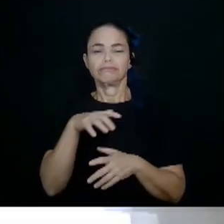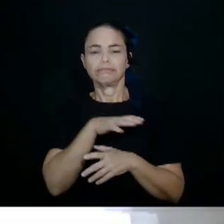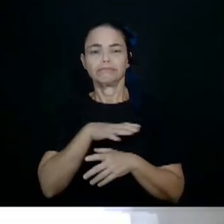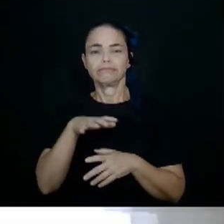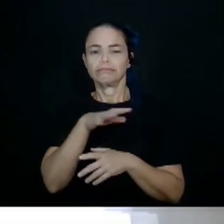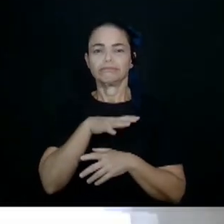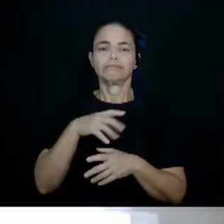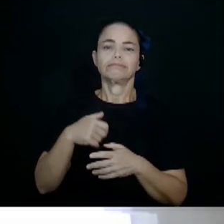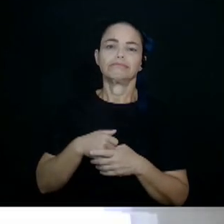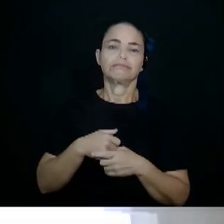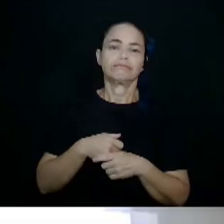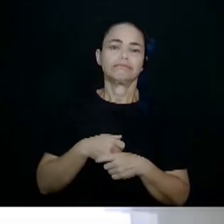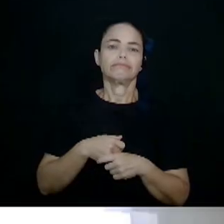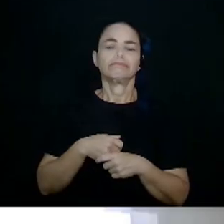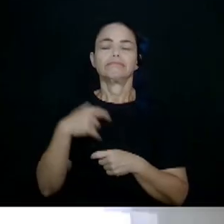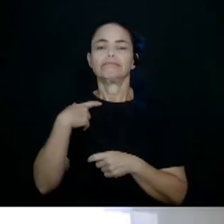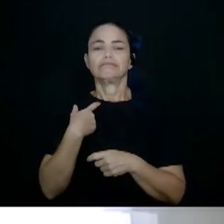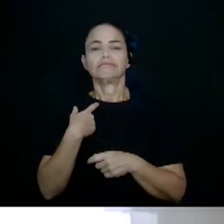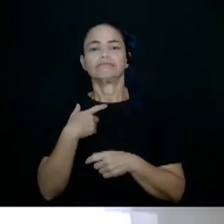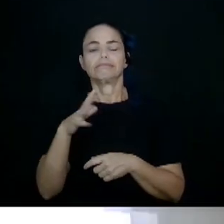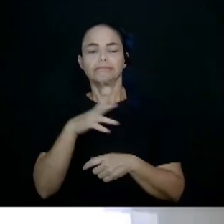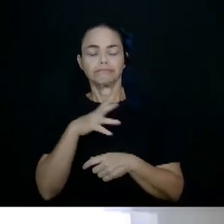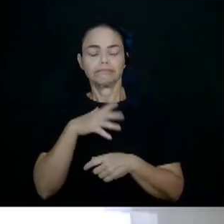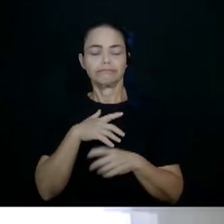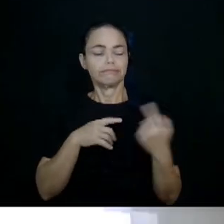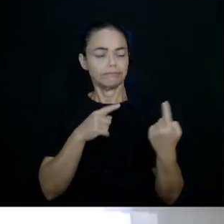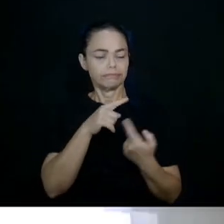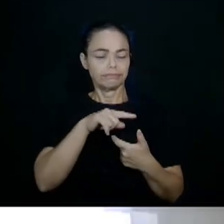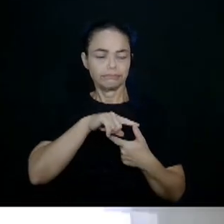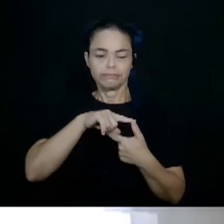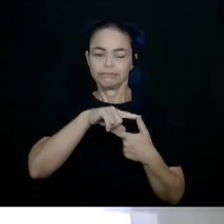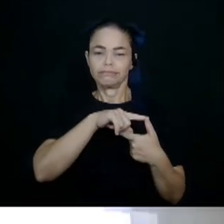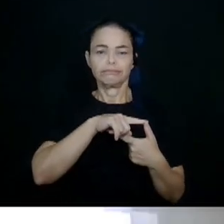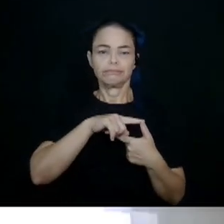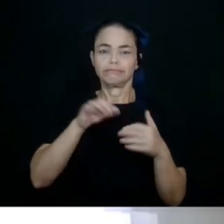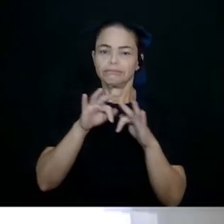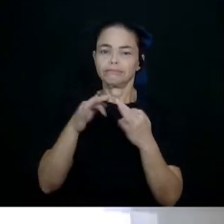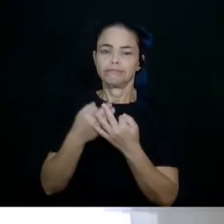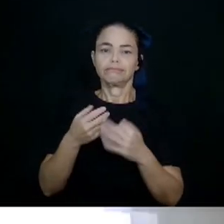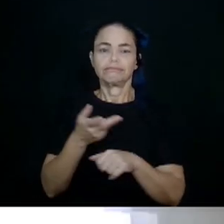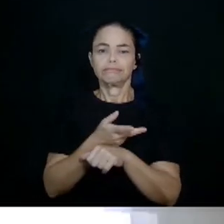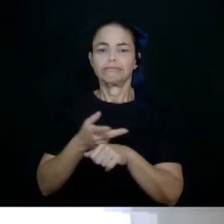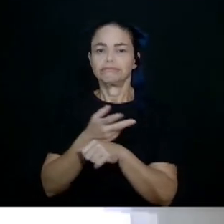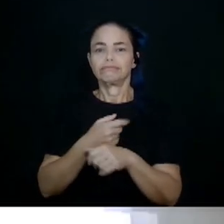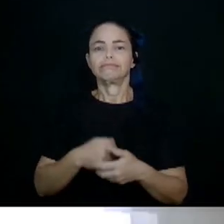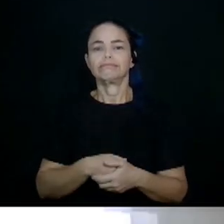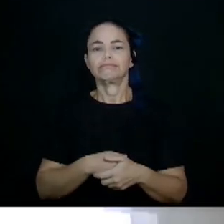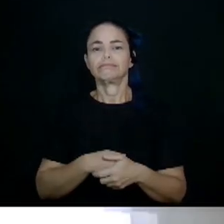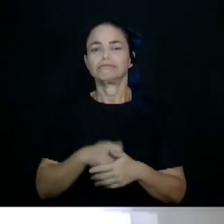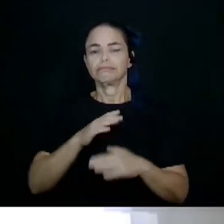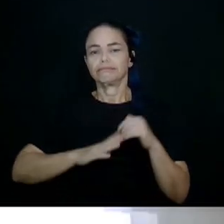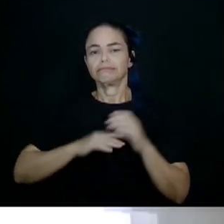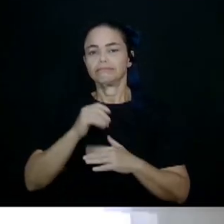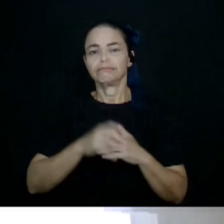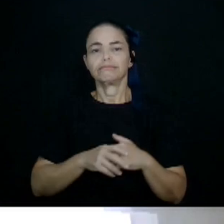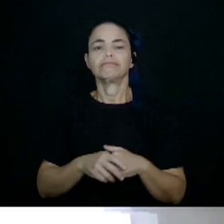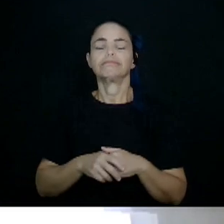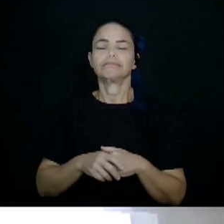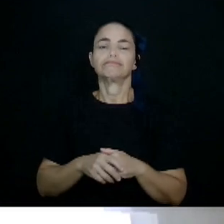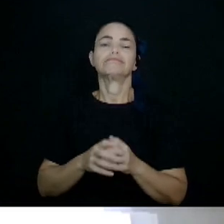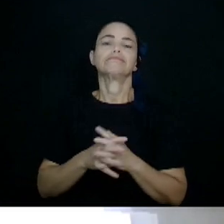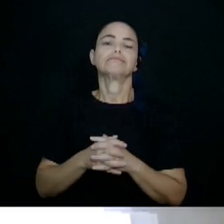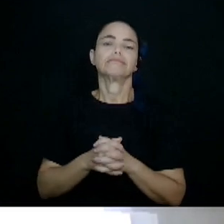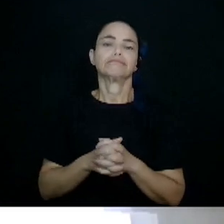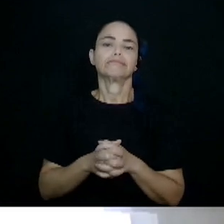grande, desse indivíduo já está isolado, né, e muitas vezes é a família que procura o profissional para trazer essas questões.